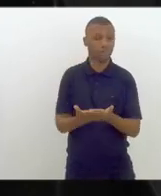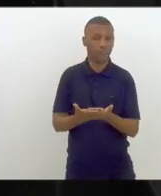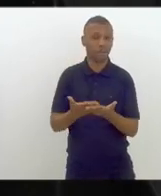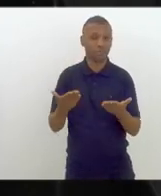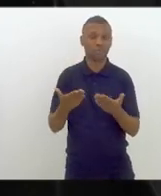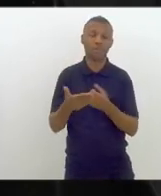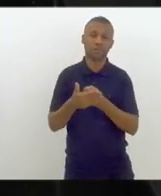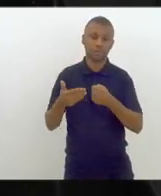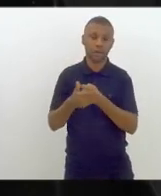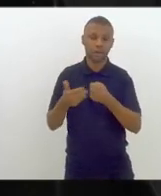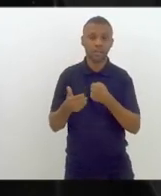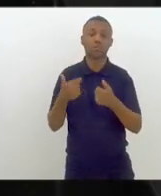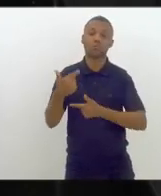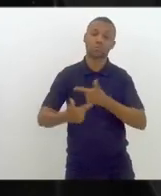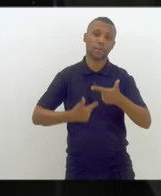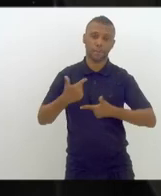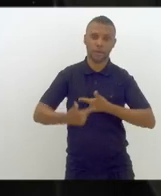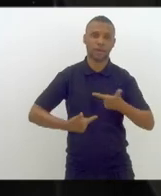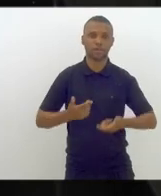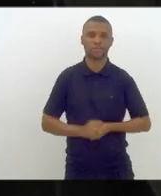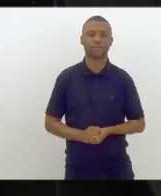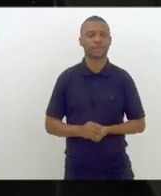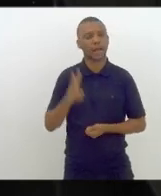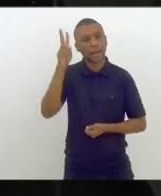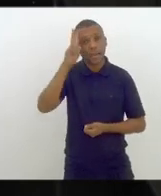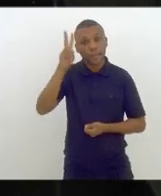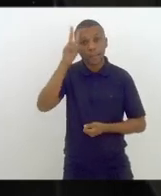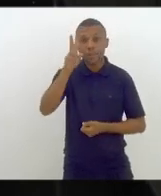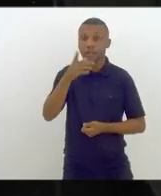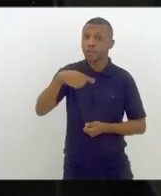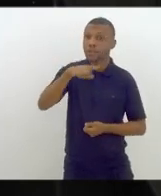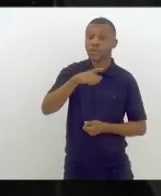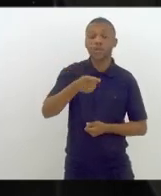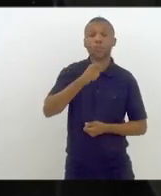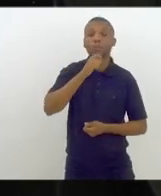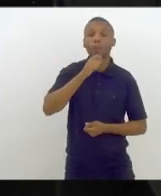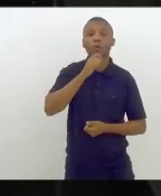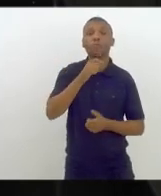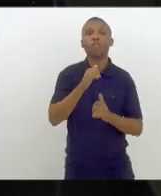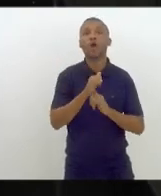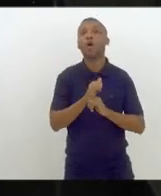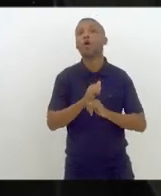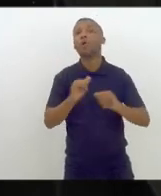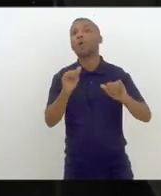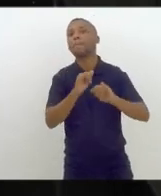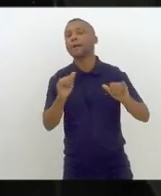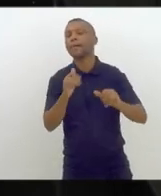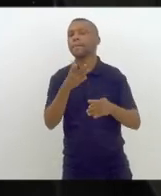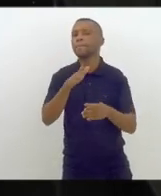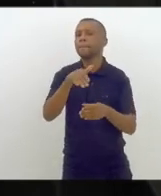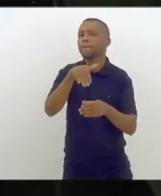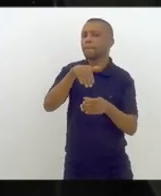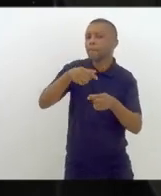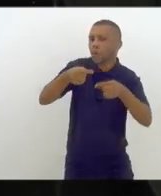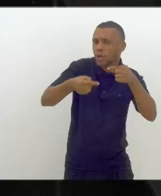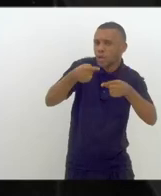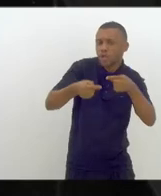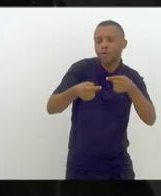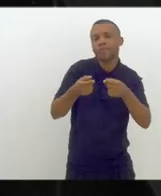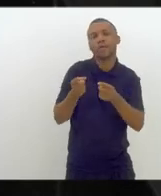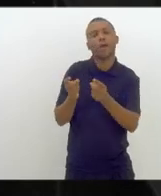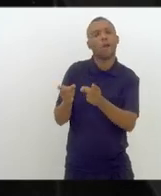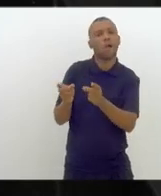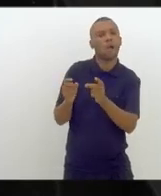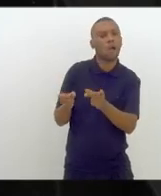por tamanho carinho com o nosso trabalho. Lembrando a todos que não fazemos campanha política comprando cabo eleitoral, fazendo boca de